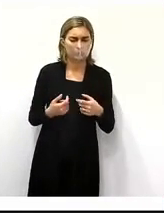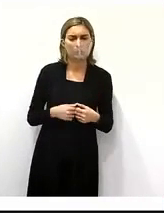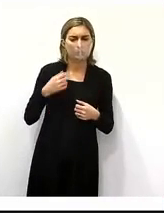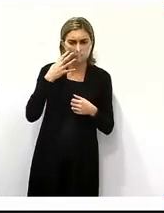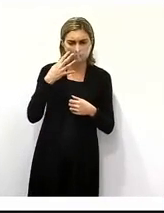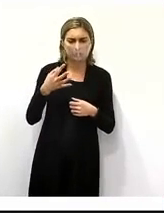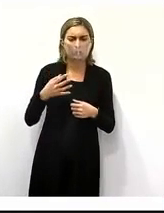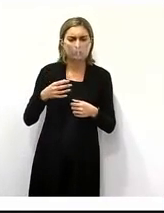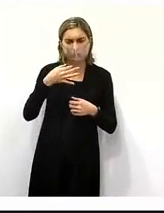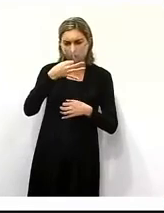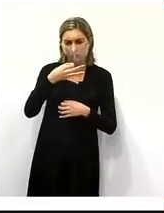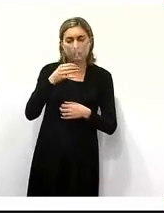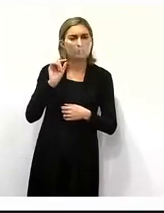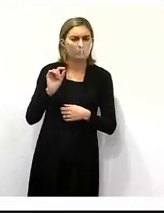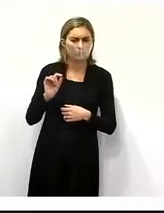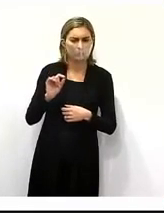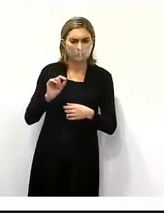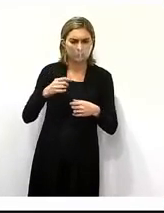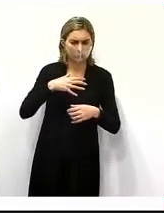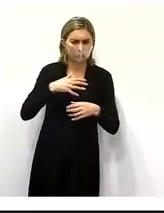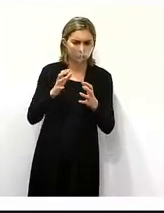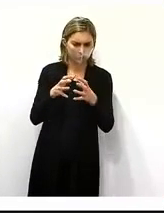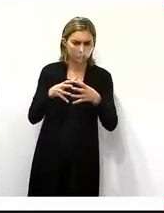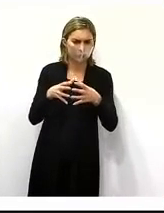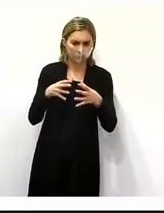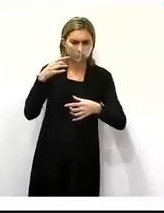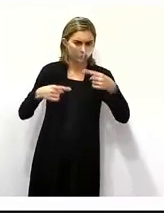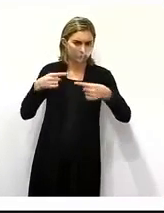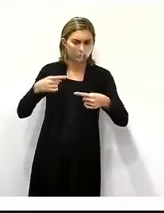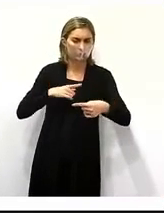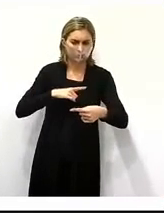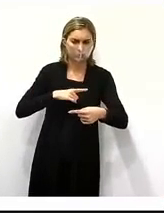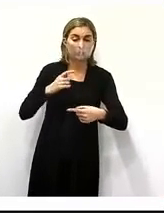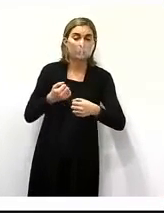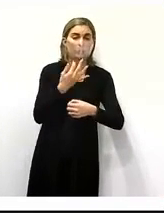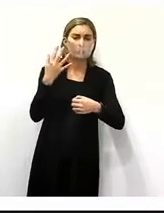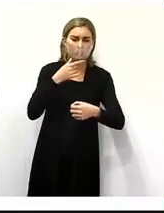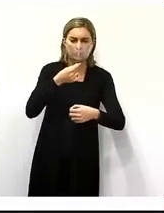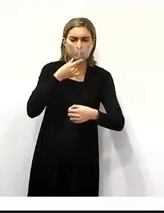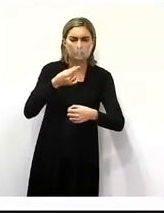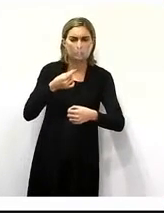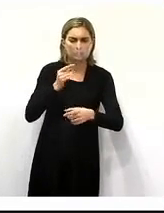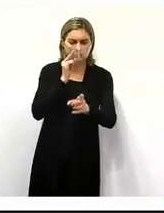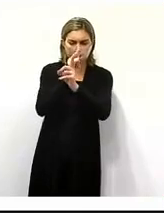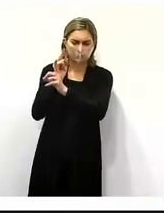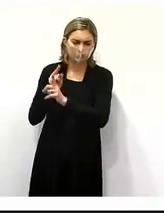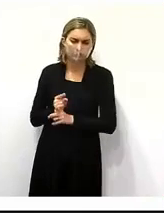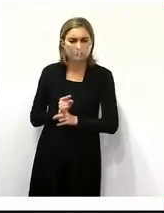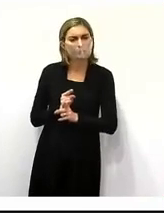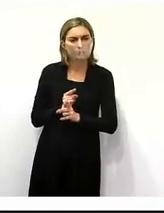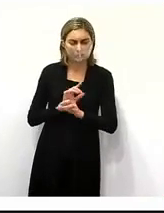aí, argumenta que um corpo político existe quando os homens